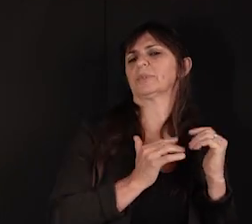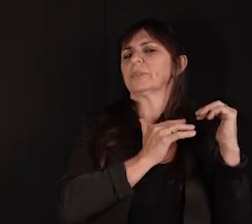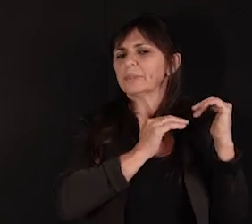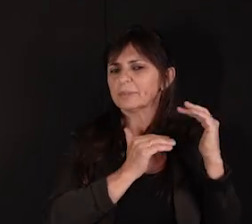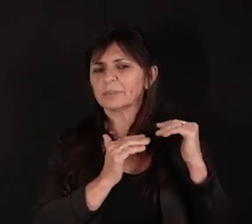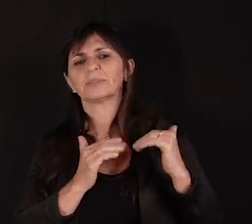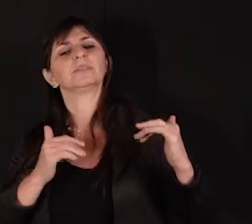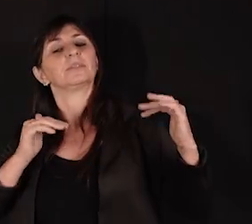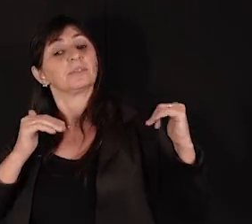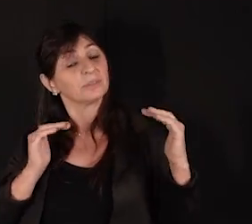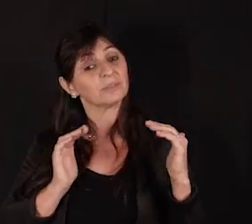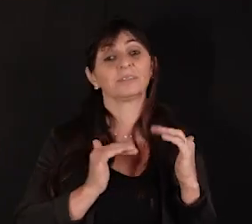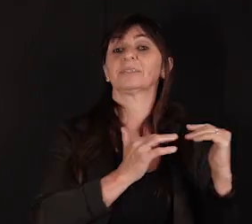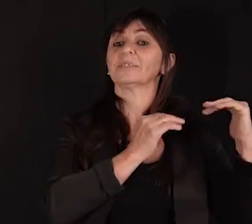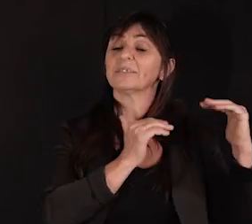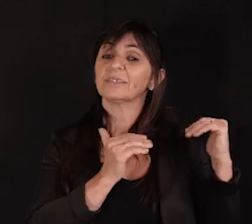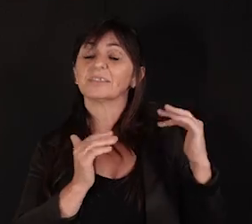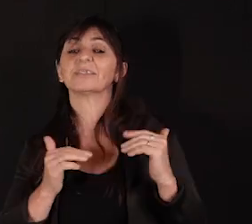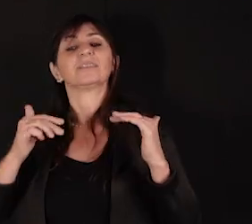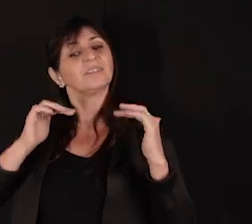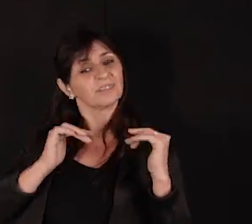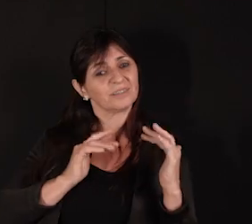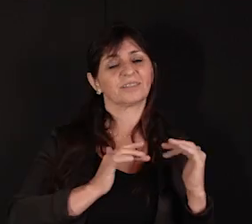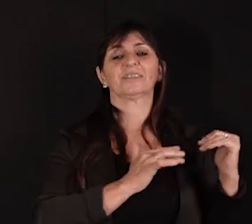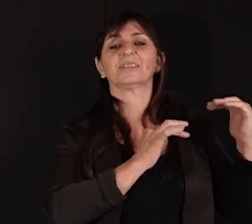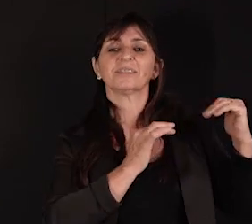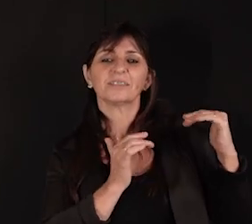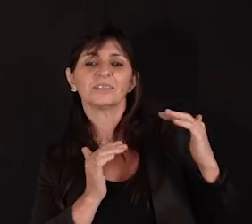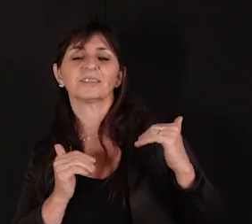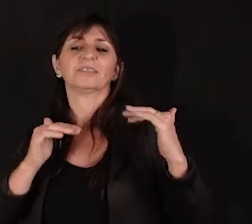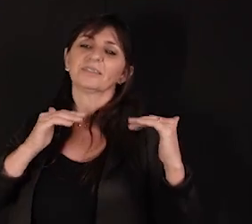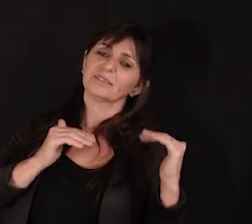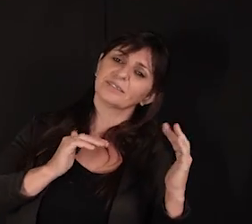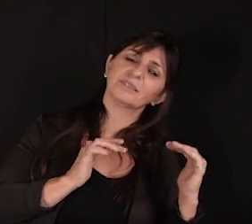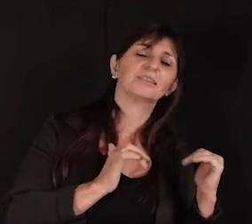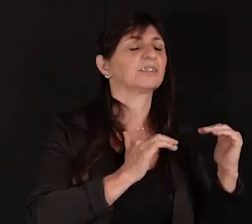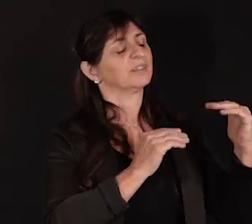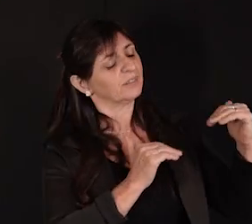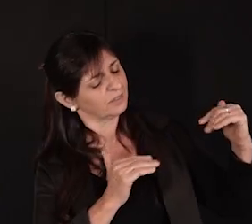Thank you.